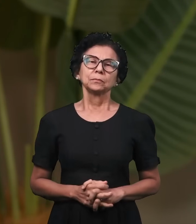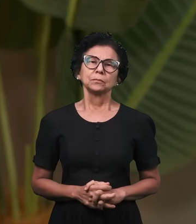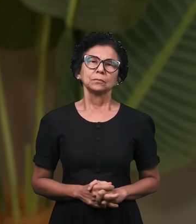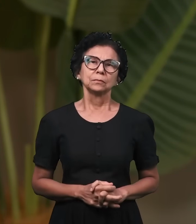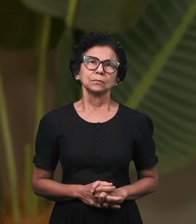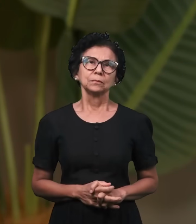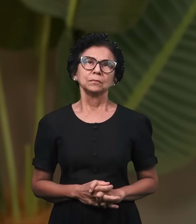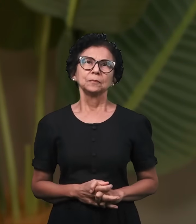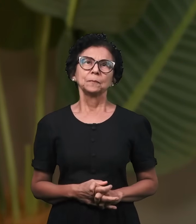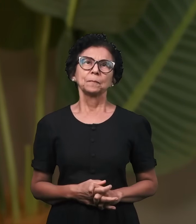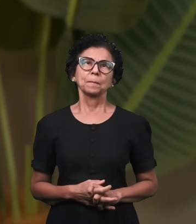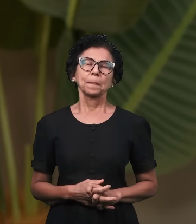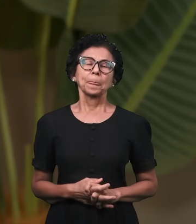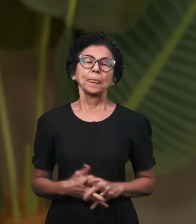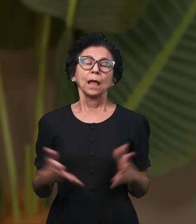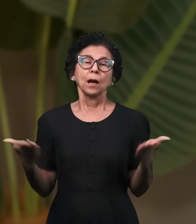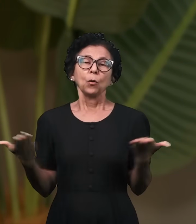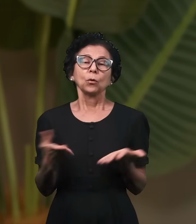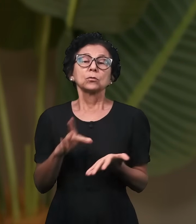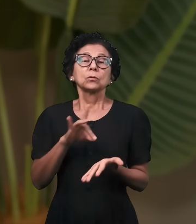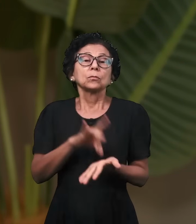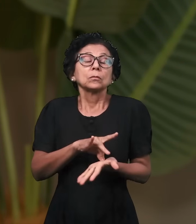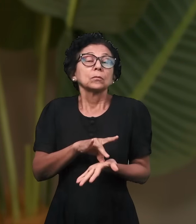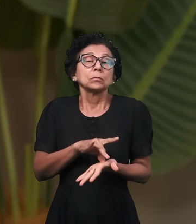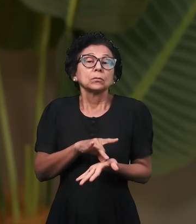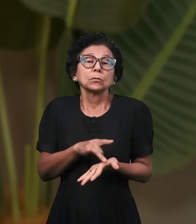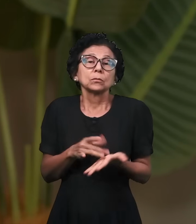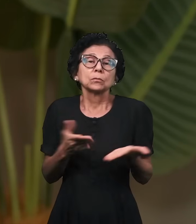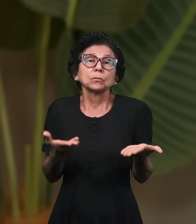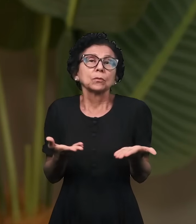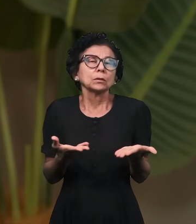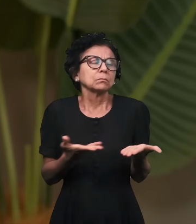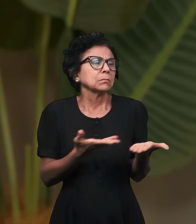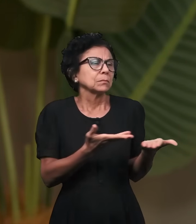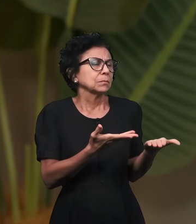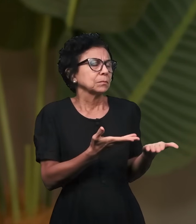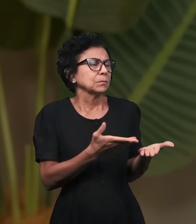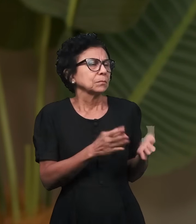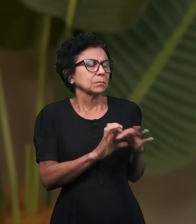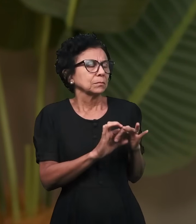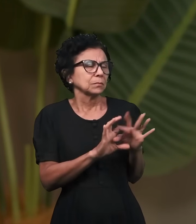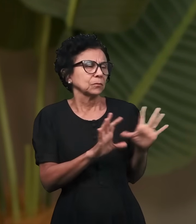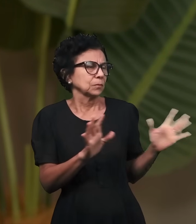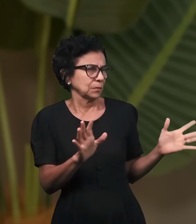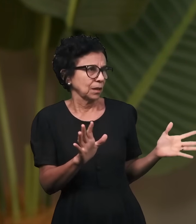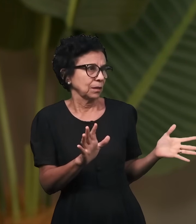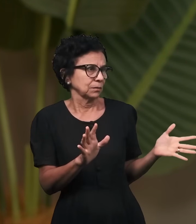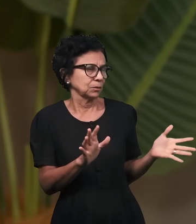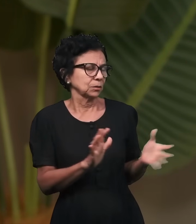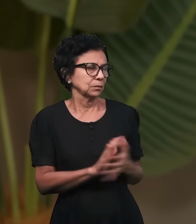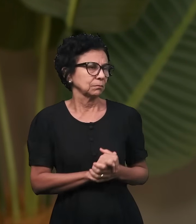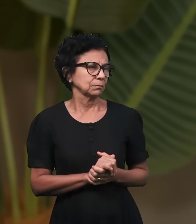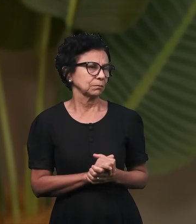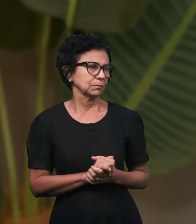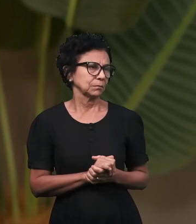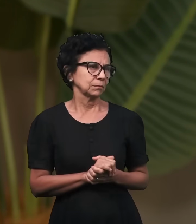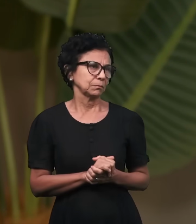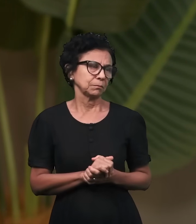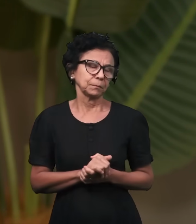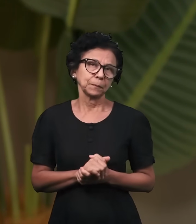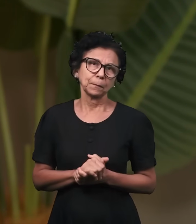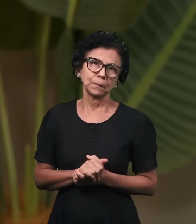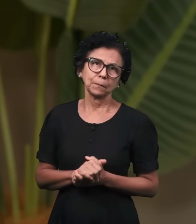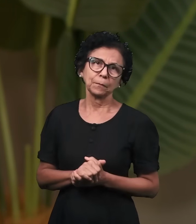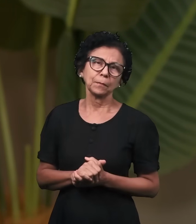qual tem sido a nossa realidade? Então, Dr. Fernando, o senhor pode ficar à vontade para fazer uma